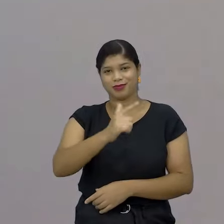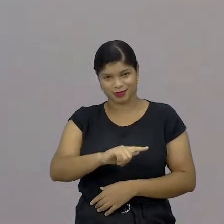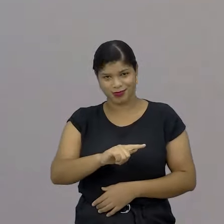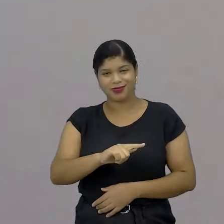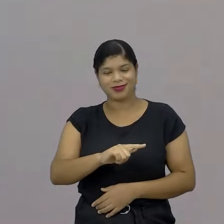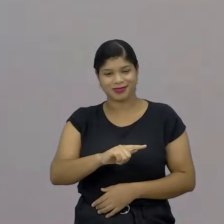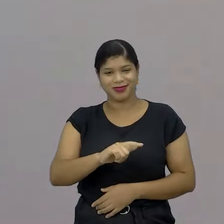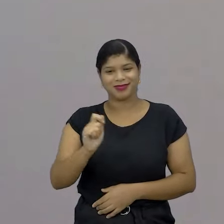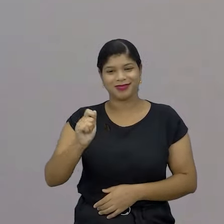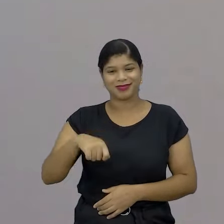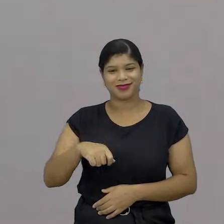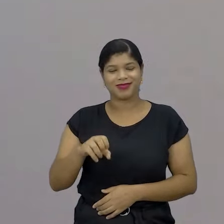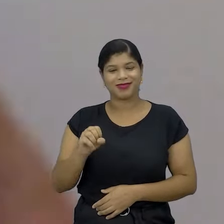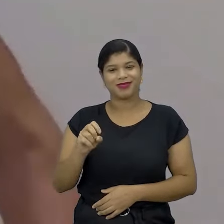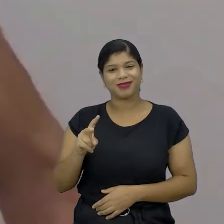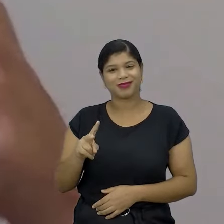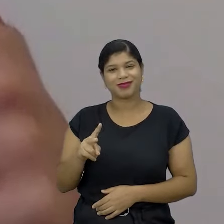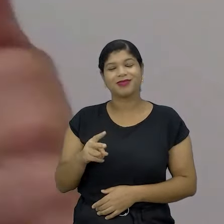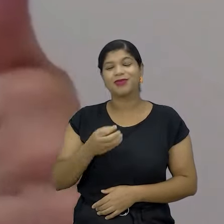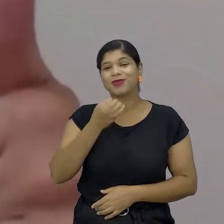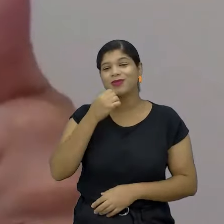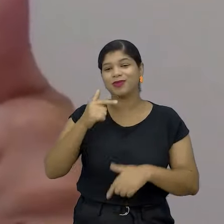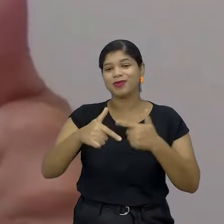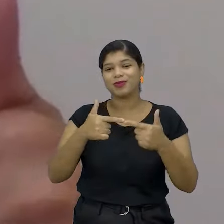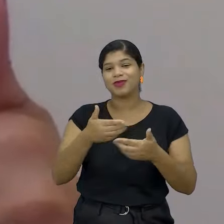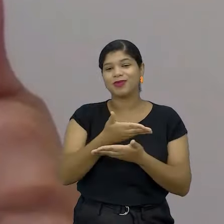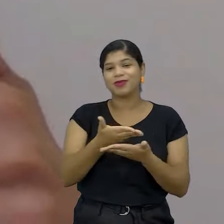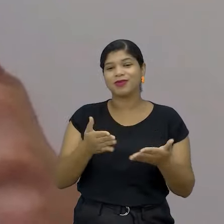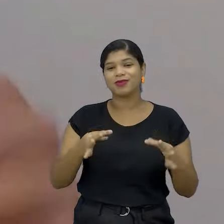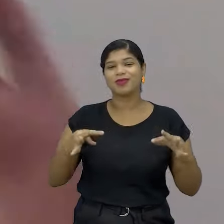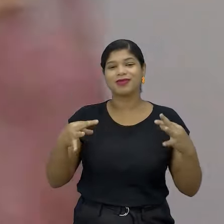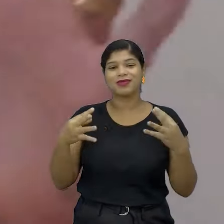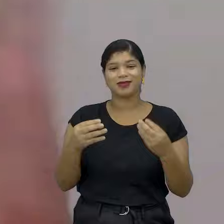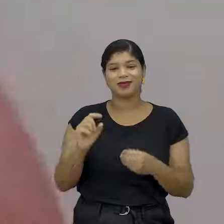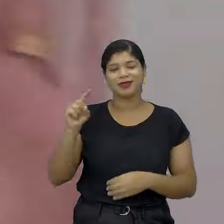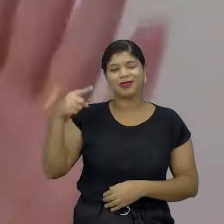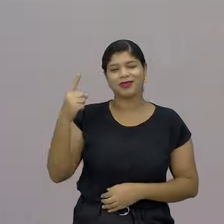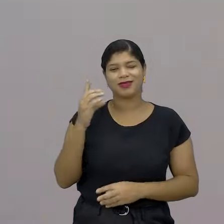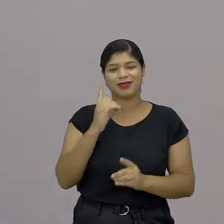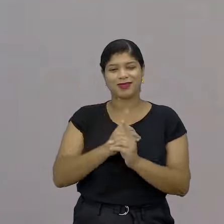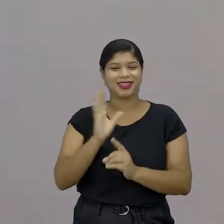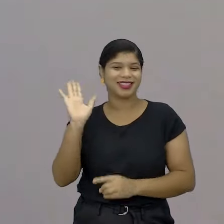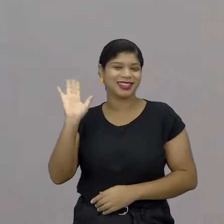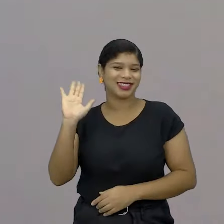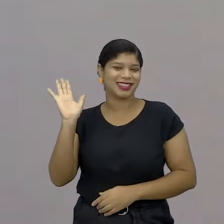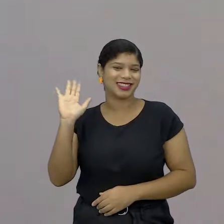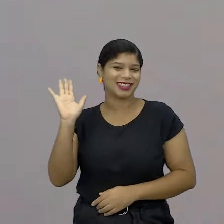próximo momento, tá? Então, um bom trabalho a todos e até a próxima.